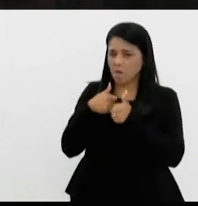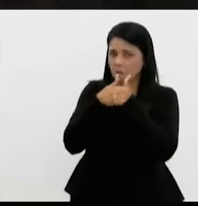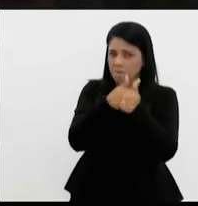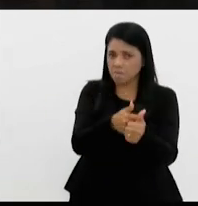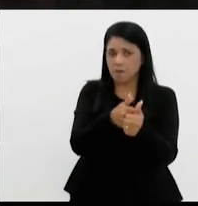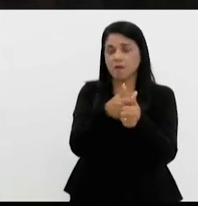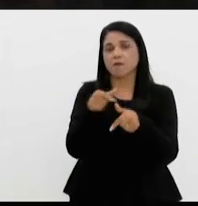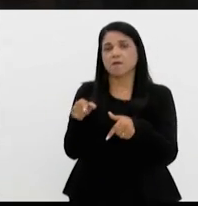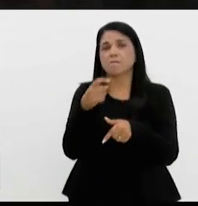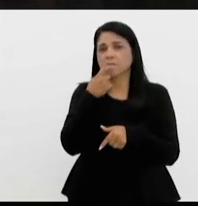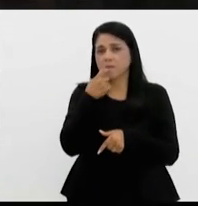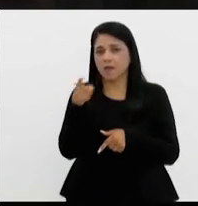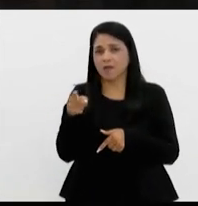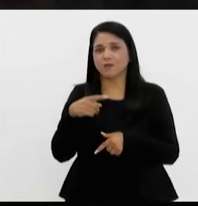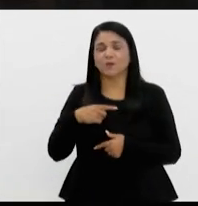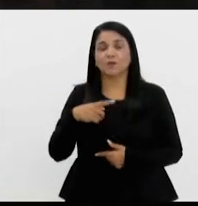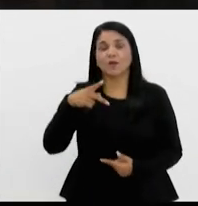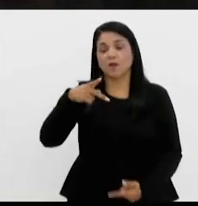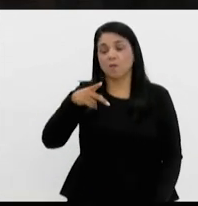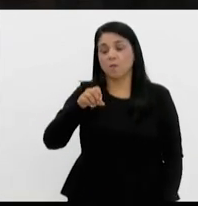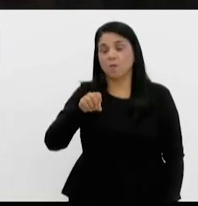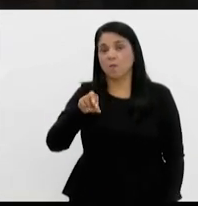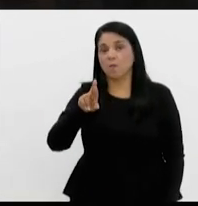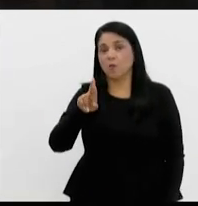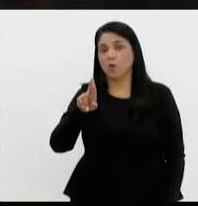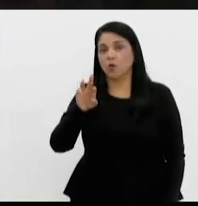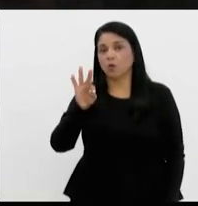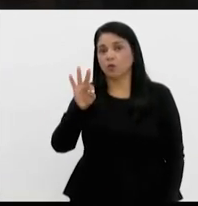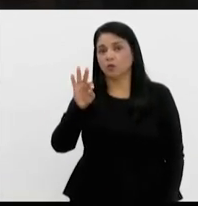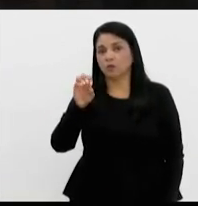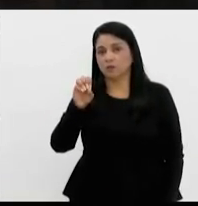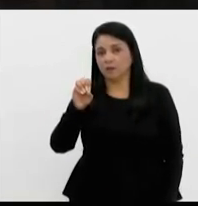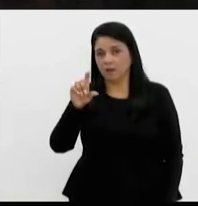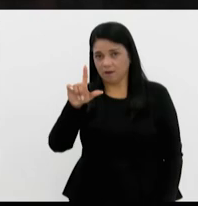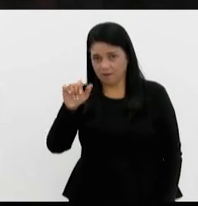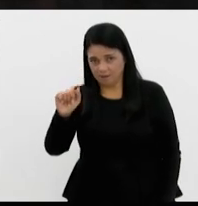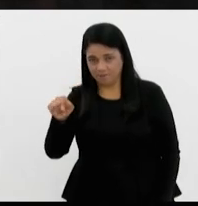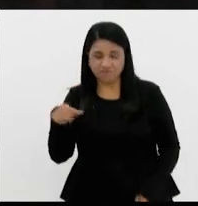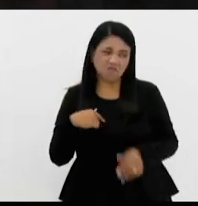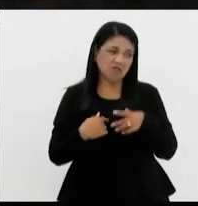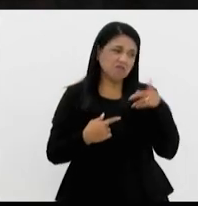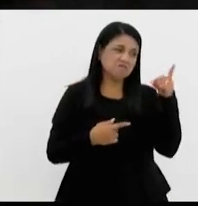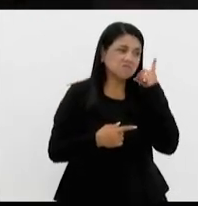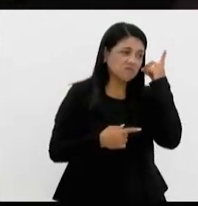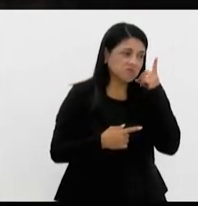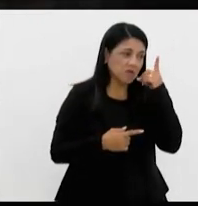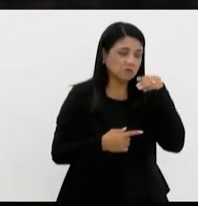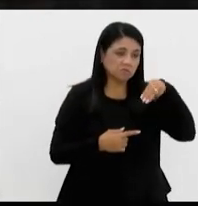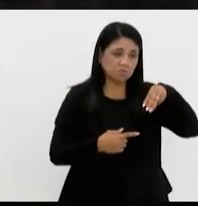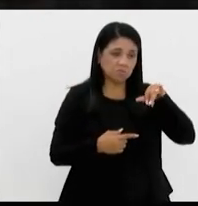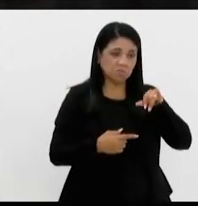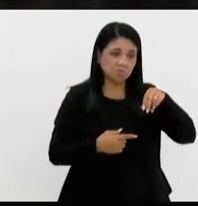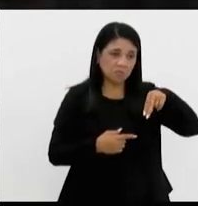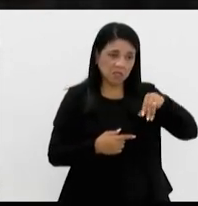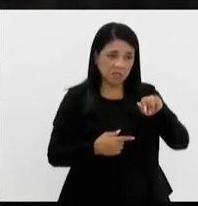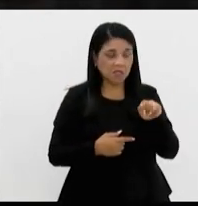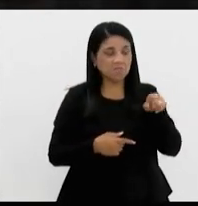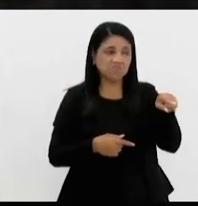também é portelense. Deputado Carlos Mink, que eu não sei, é mangueirense, mas